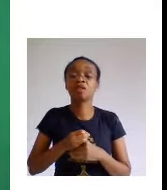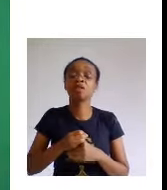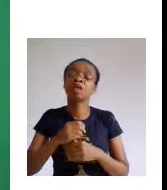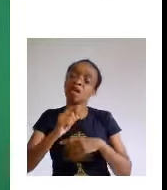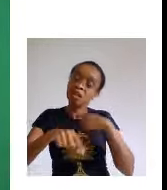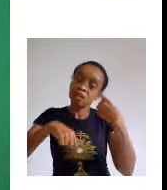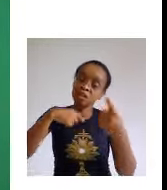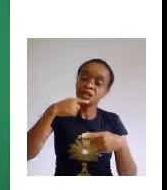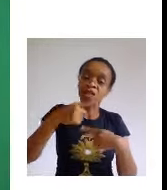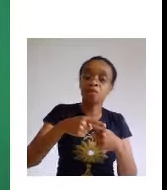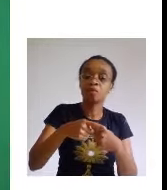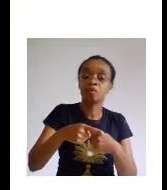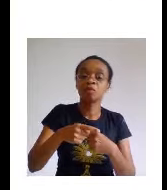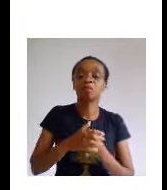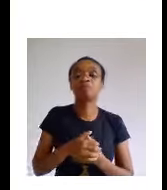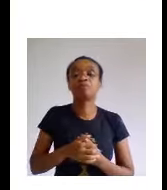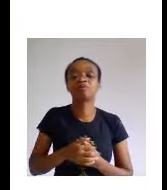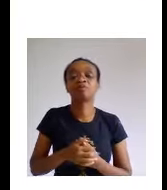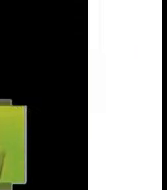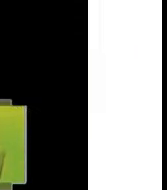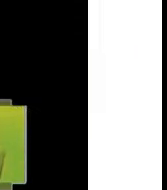vocês aqui.